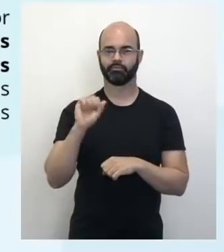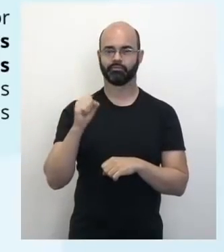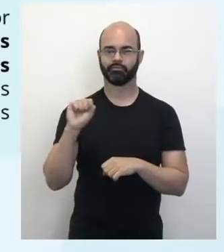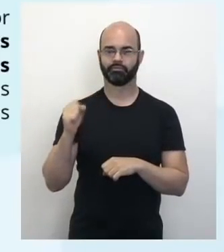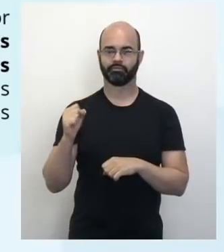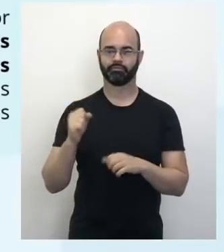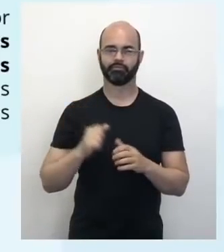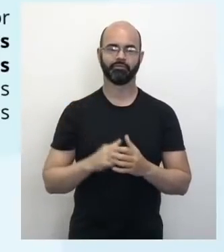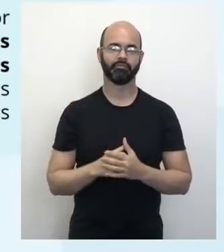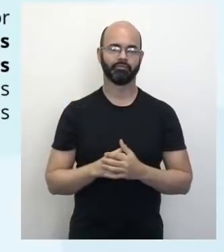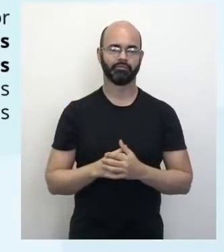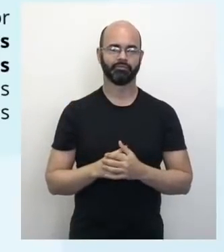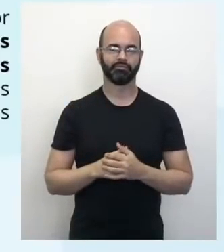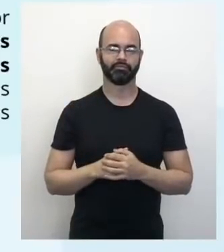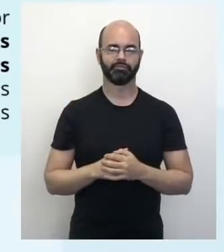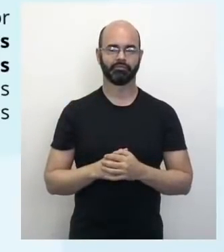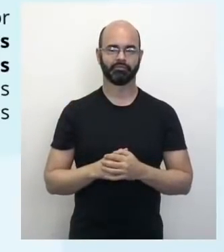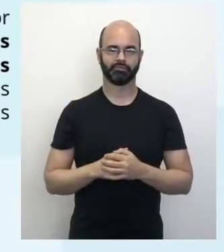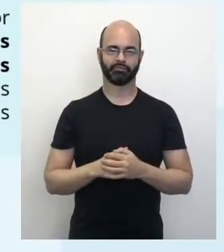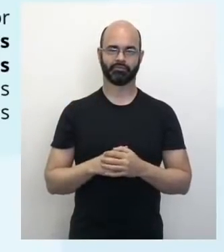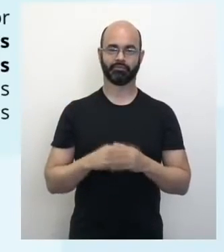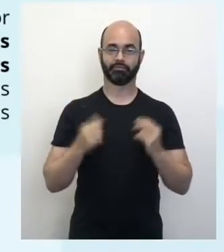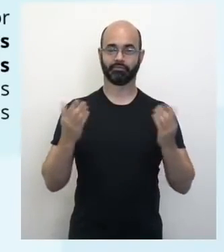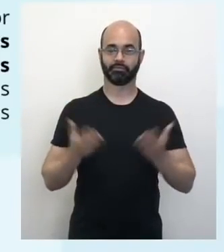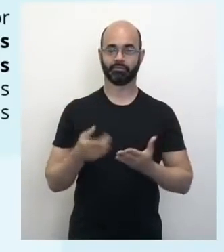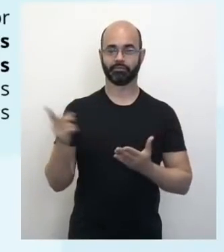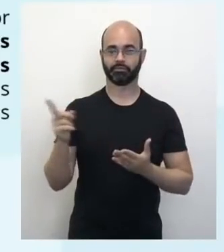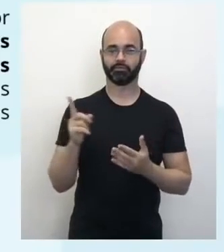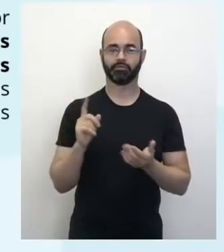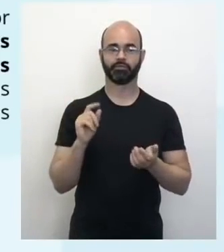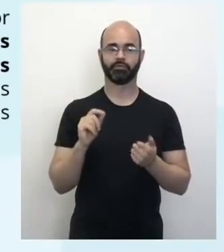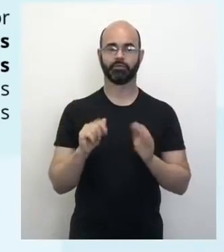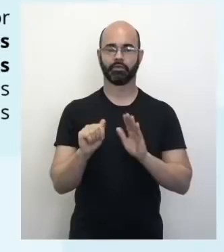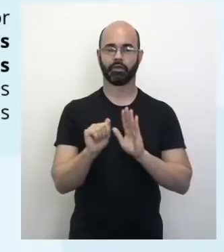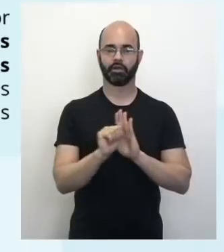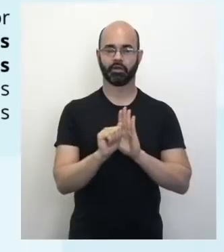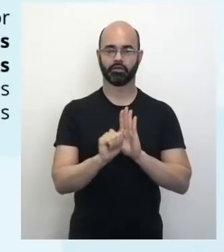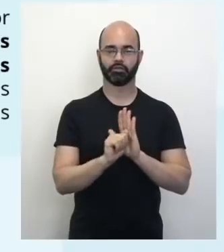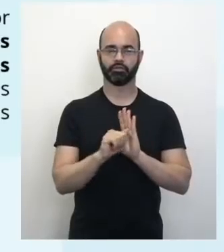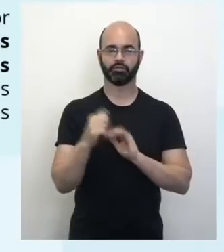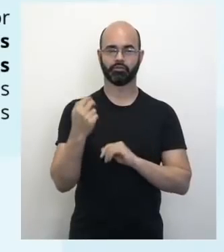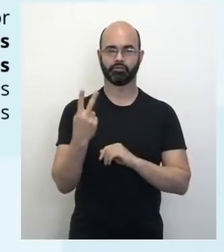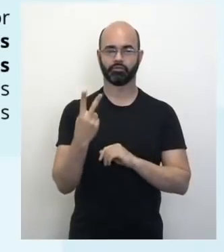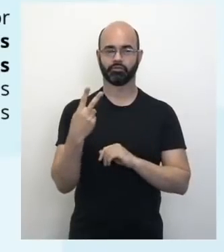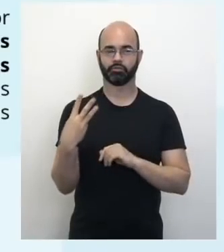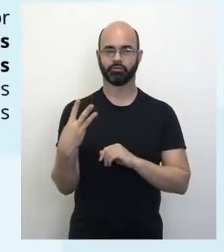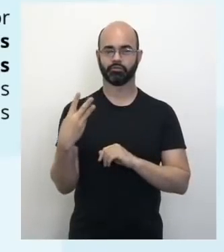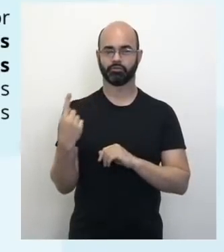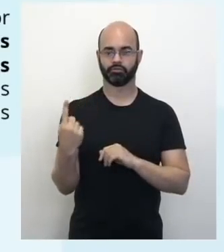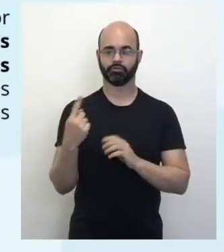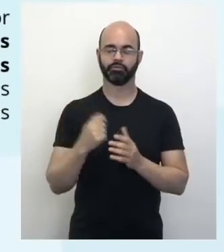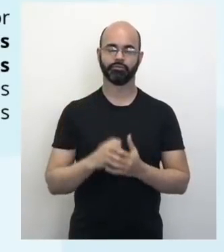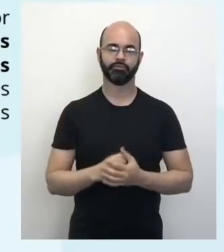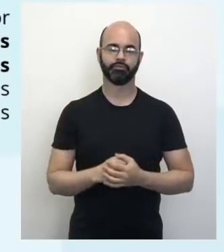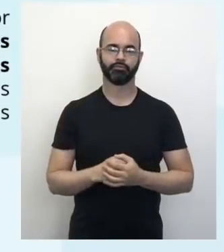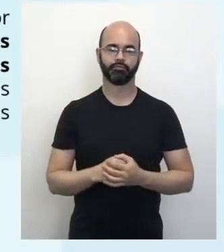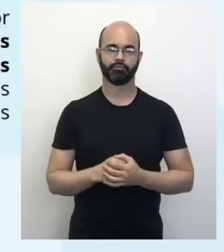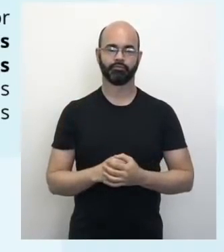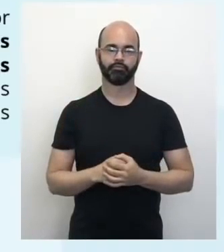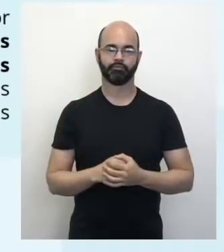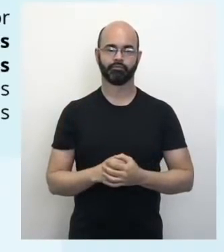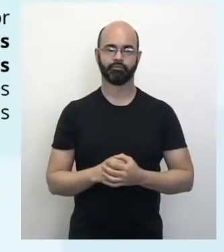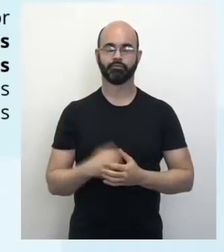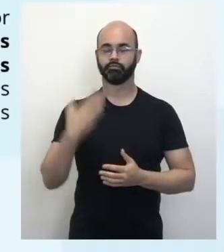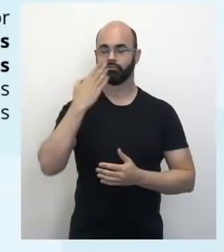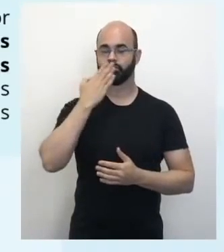Constituição Cidadã que nós temos, da atual. Artigo 231. São reconhecidos aos índios, aí no caso, estou